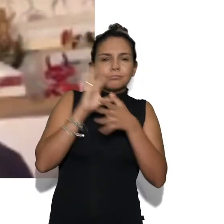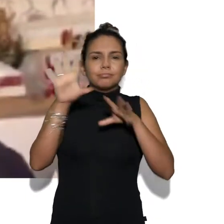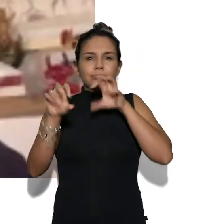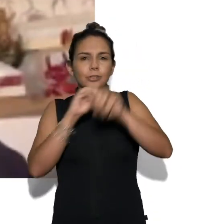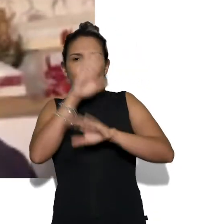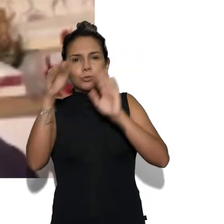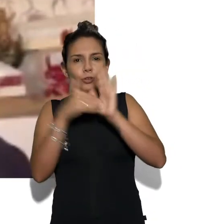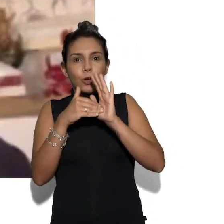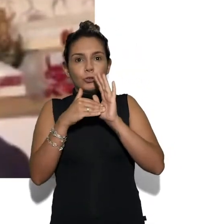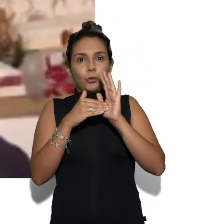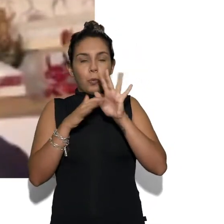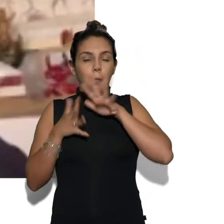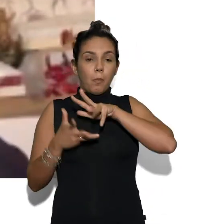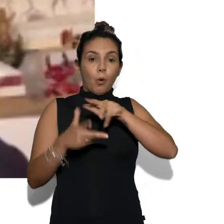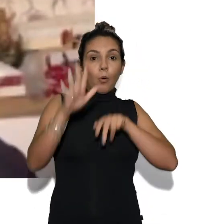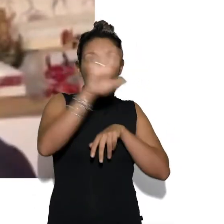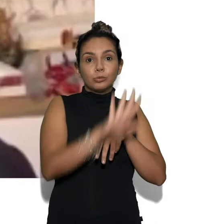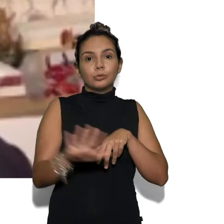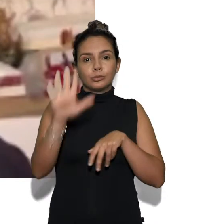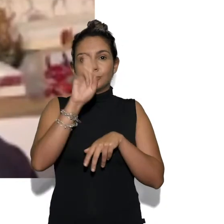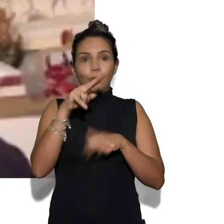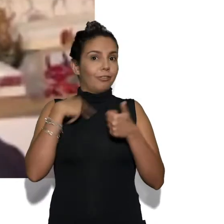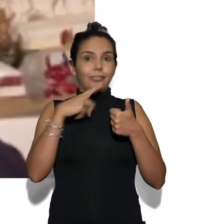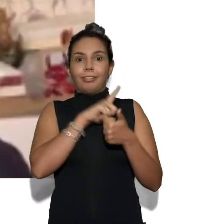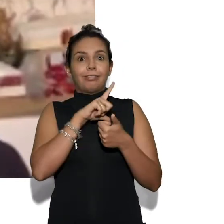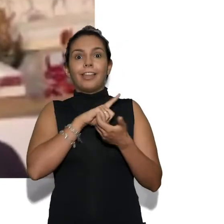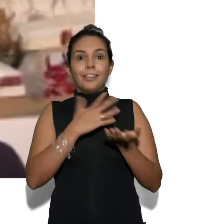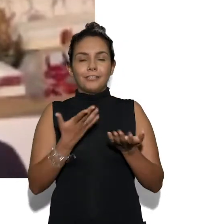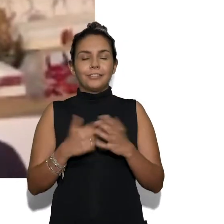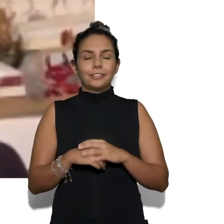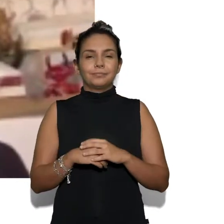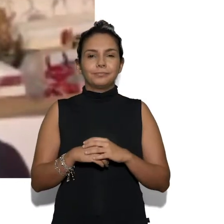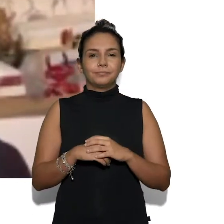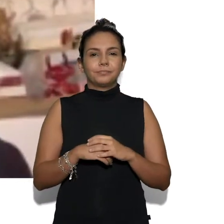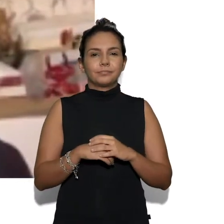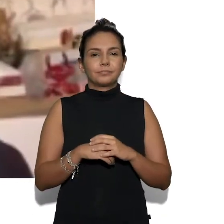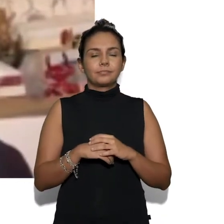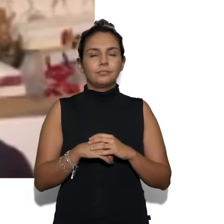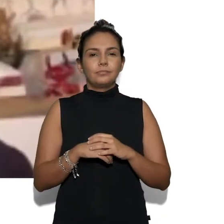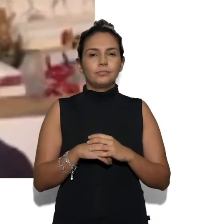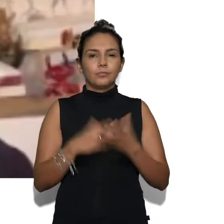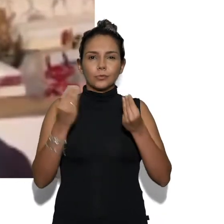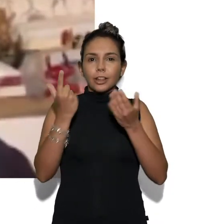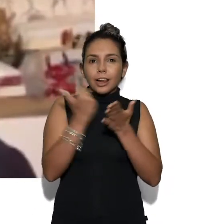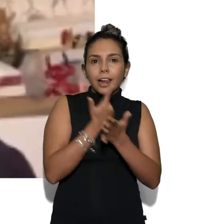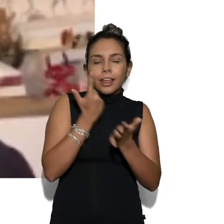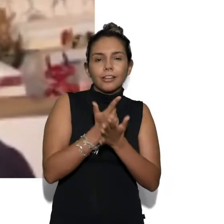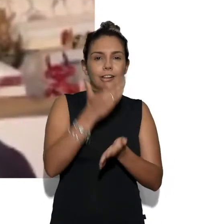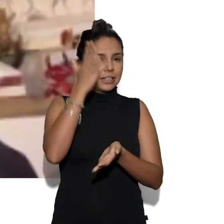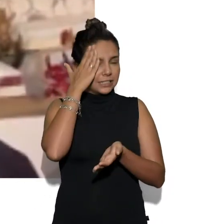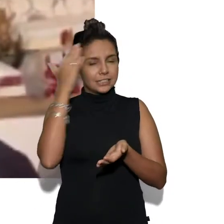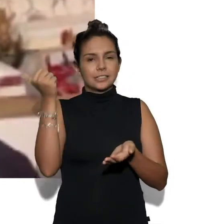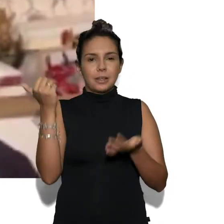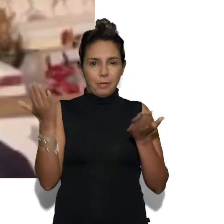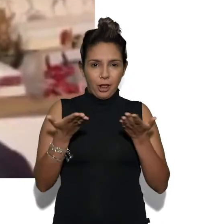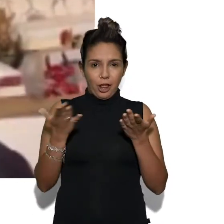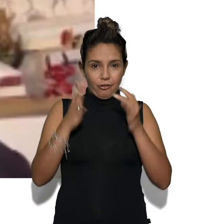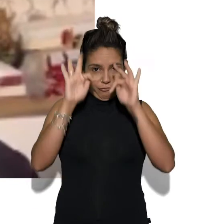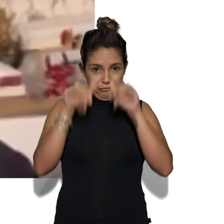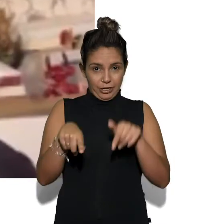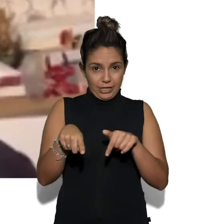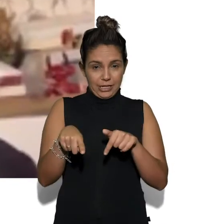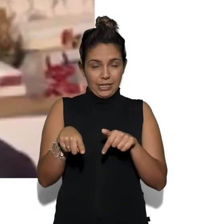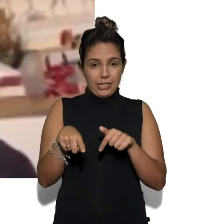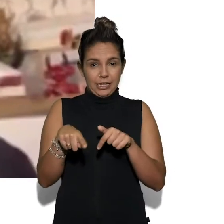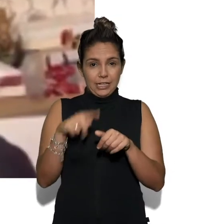toda a parte do mundo. Eu nunca tive isso assim. Muitos dos livros, você sabe que agora, ao fim